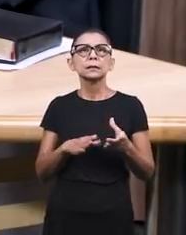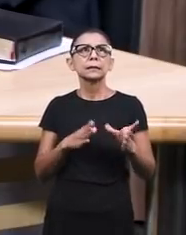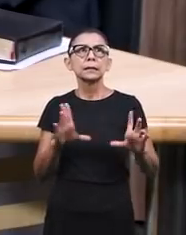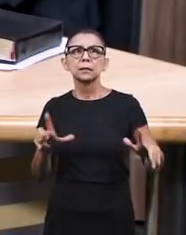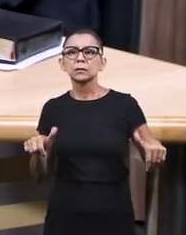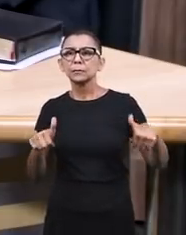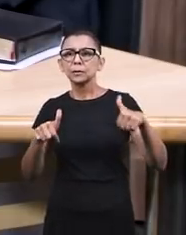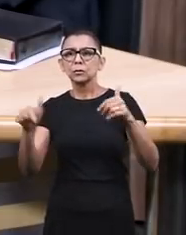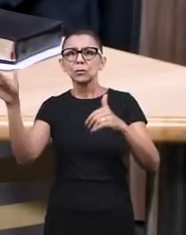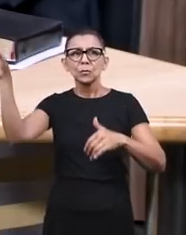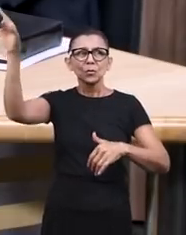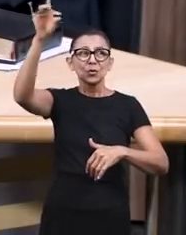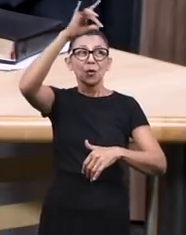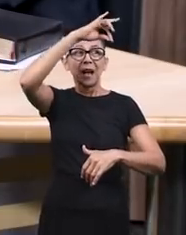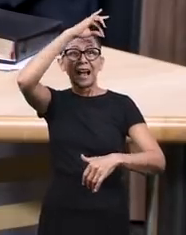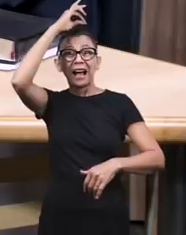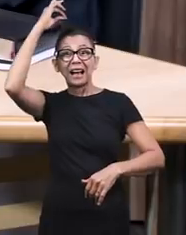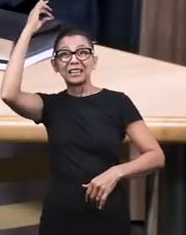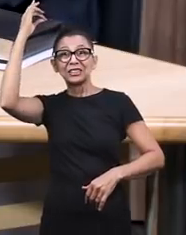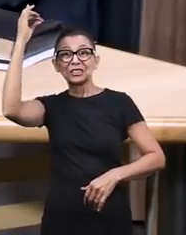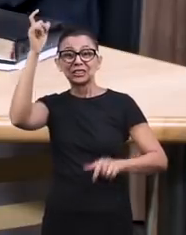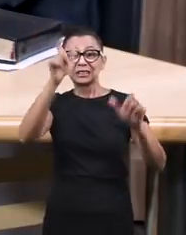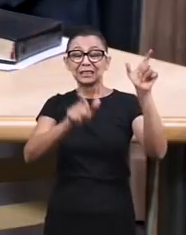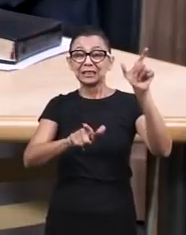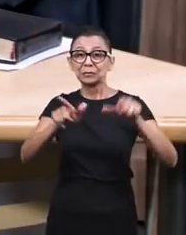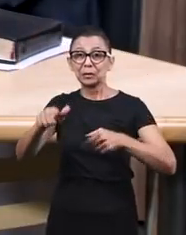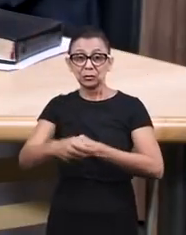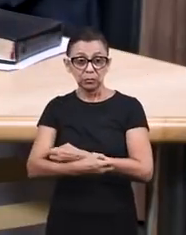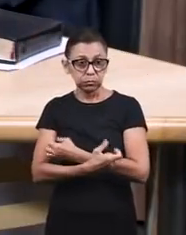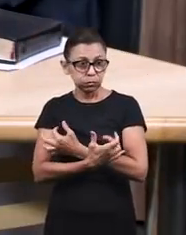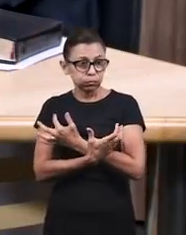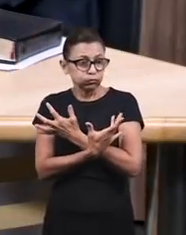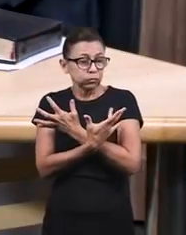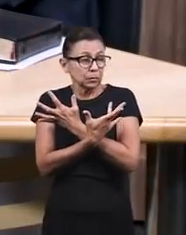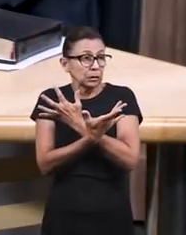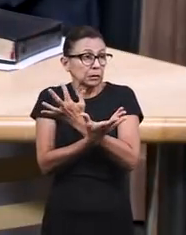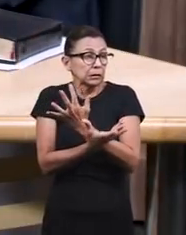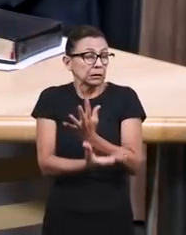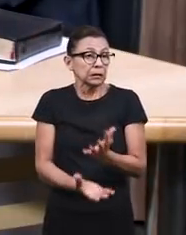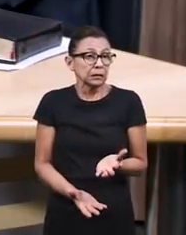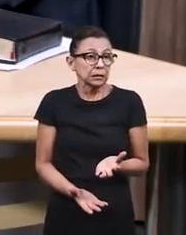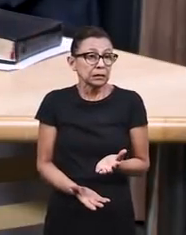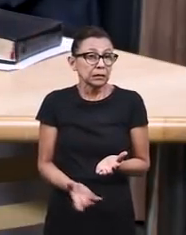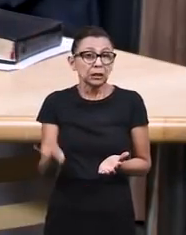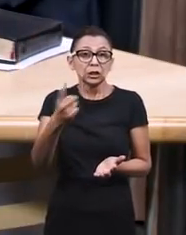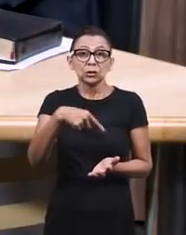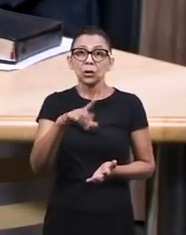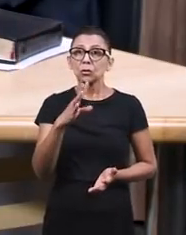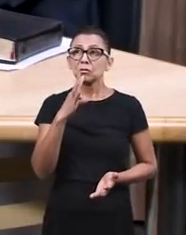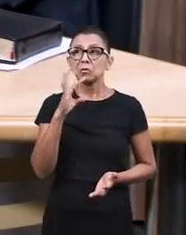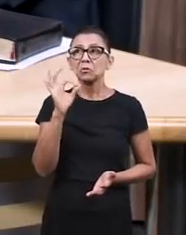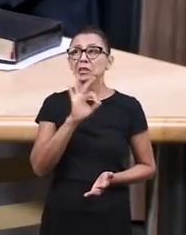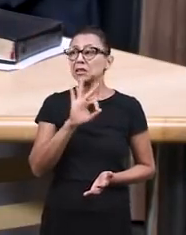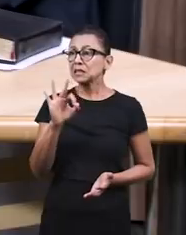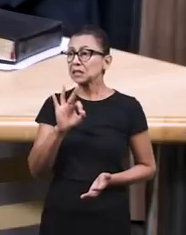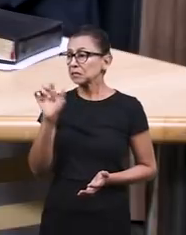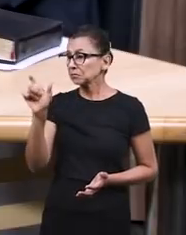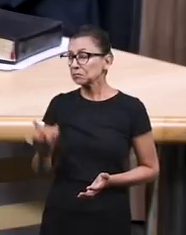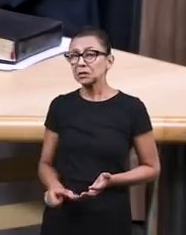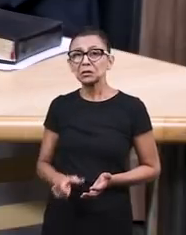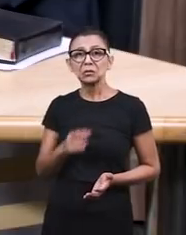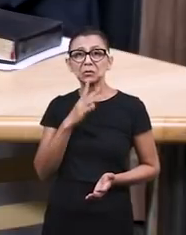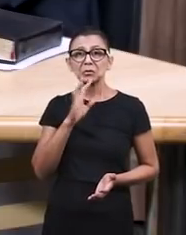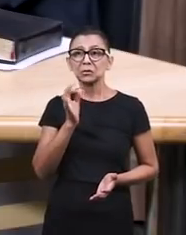irmã, né? Mas claramente ali era muito além do que simplesmente uma voz bonita